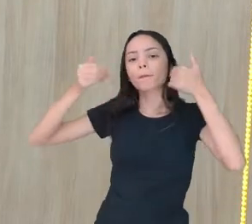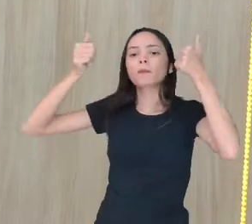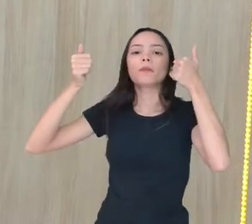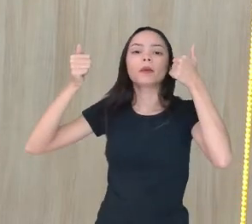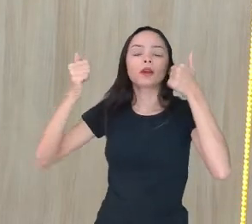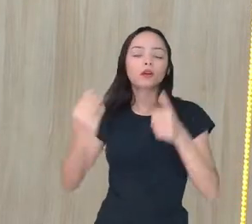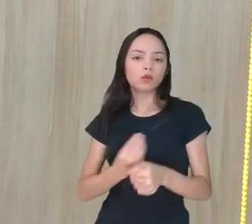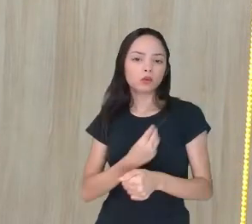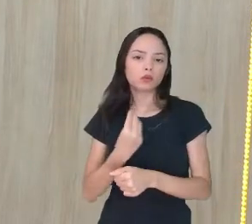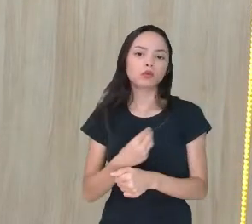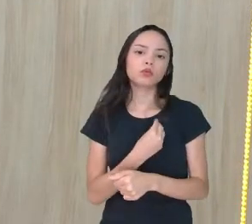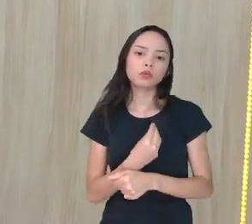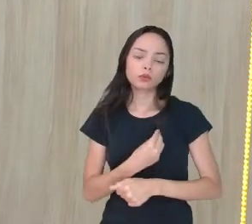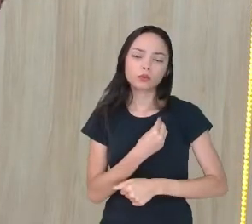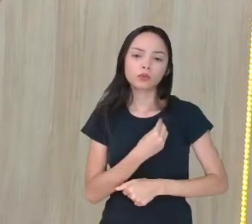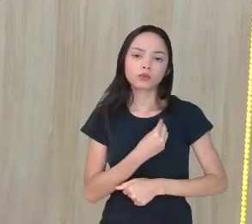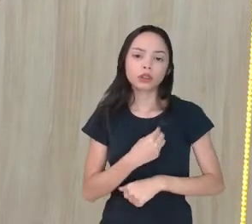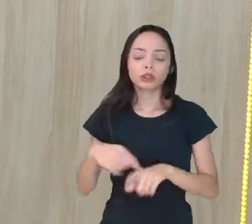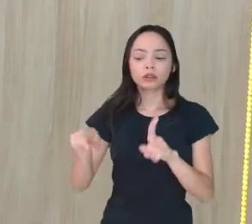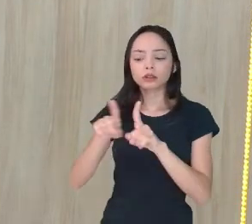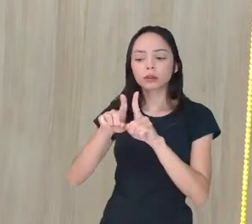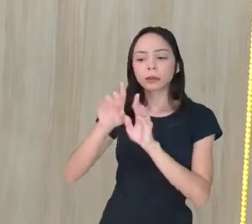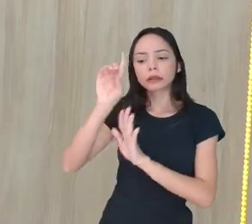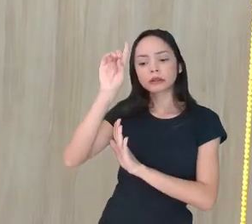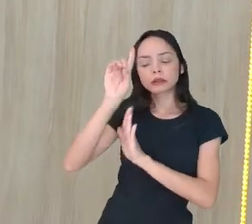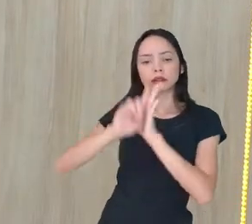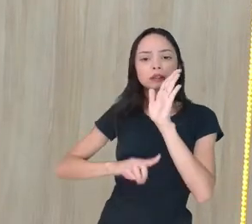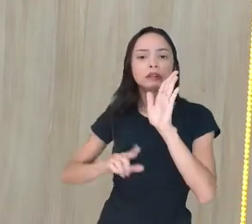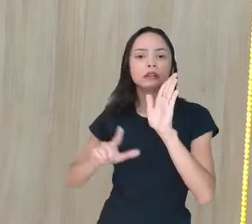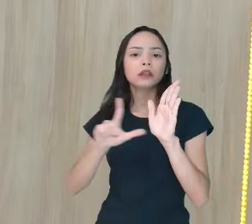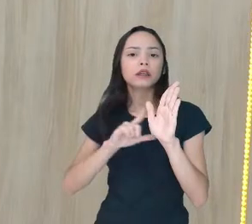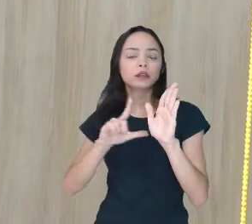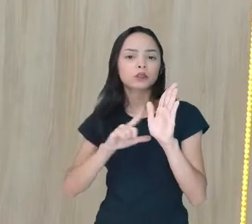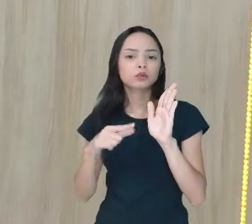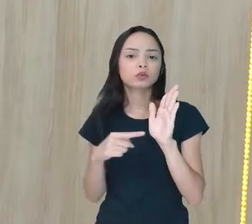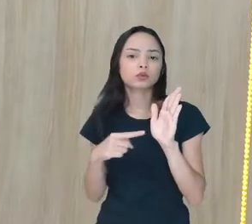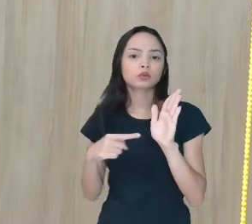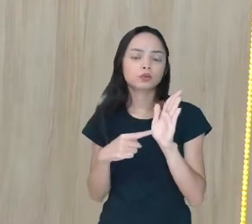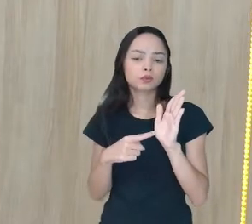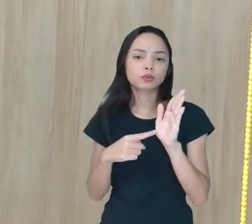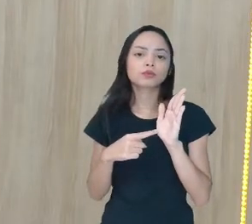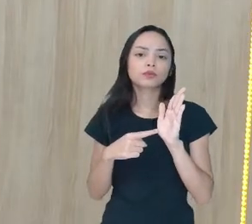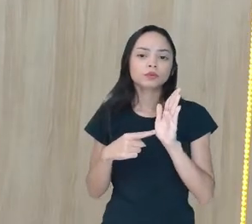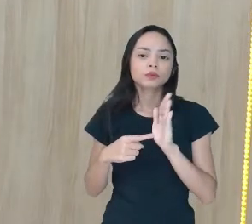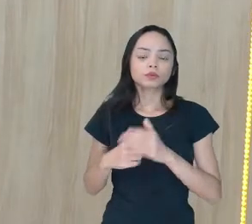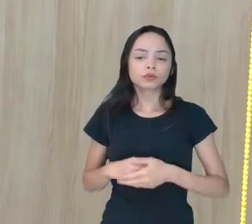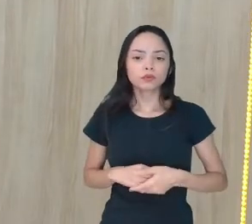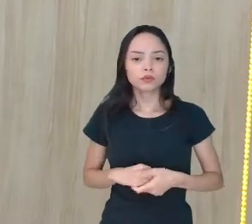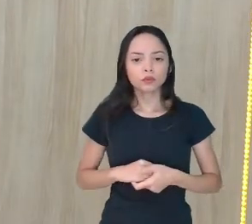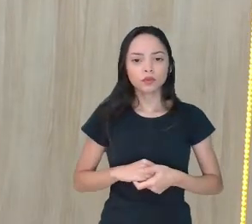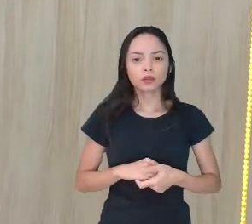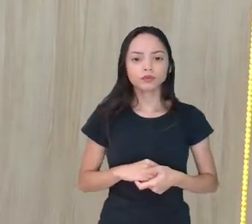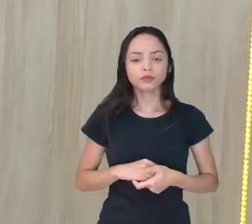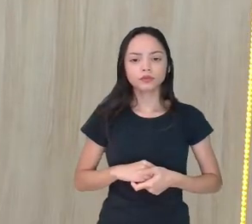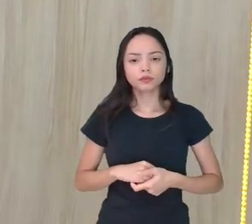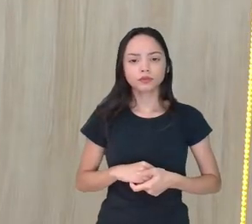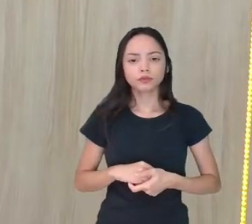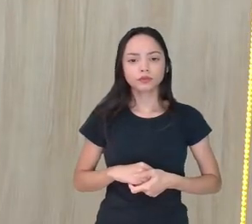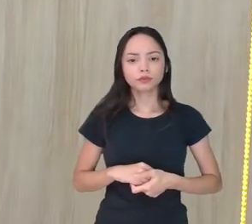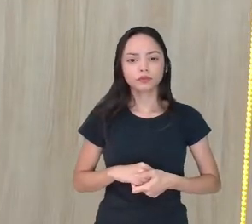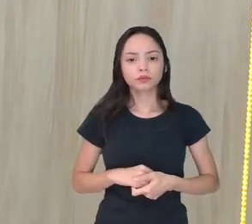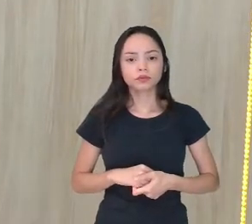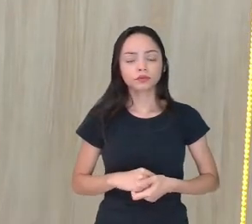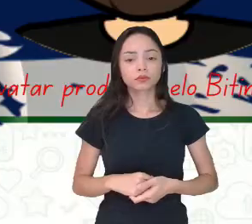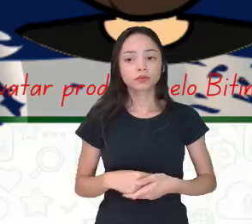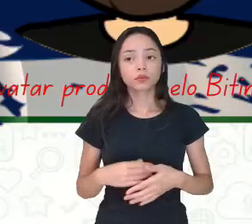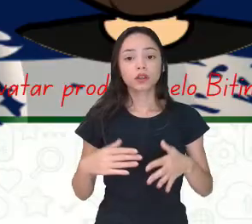de vida, né, e por direitos, né, que são legítimos para essas classes, né? Já